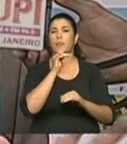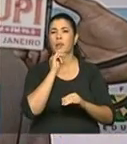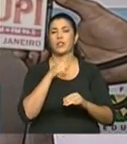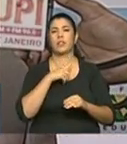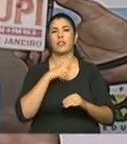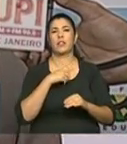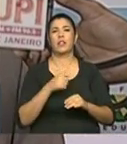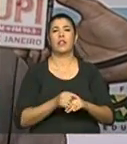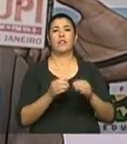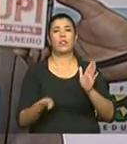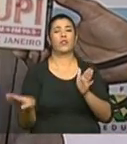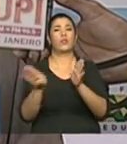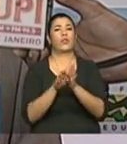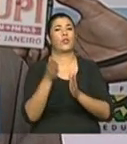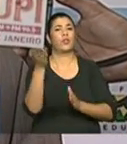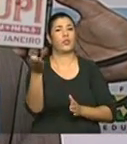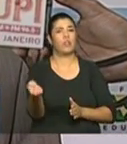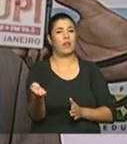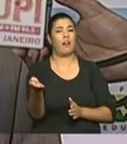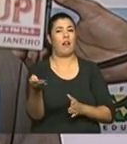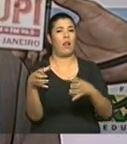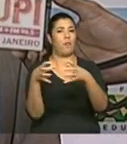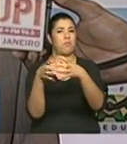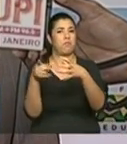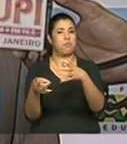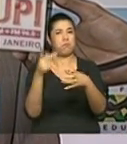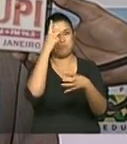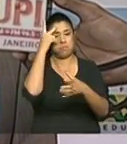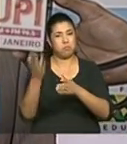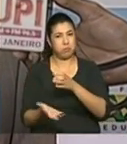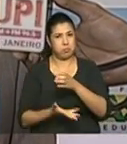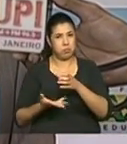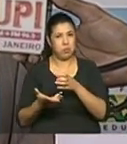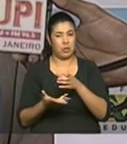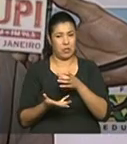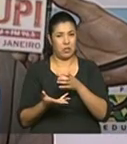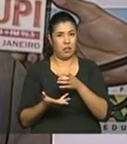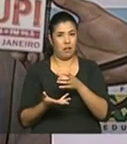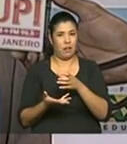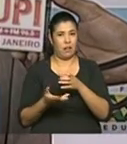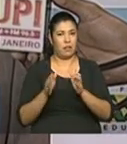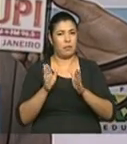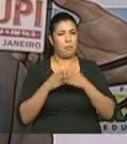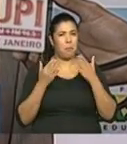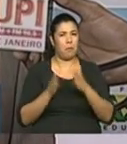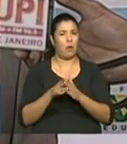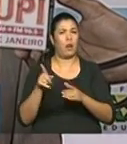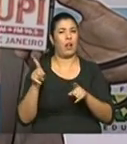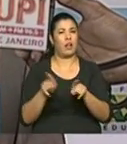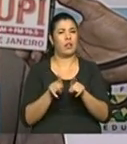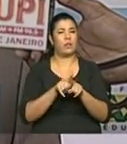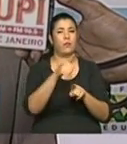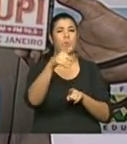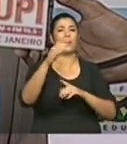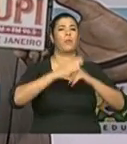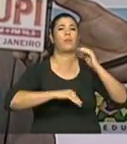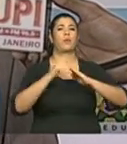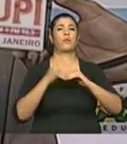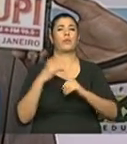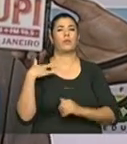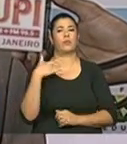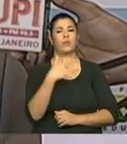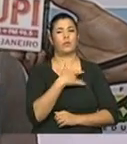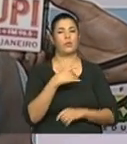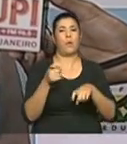básica, que vai chegar às pessoas de baixa renda, a dinâmicas, a dispositivos que vão chegar aos profissionais de saúde,